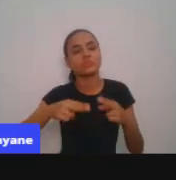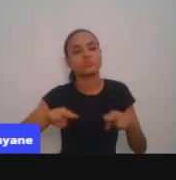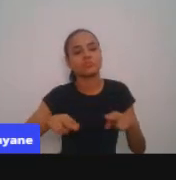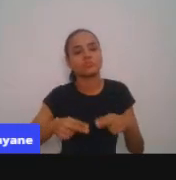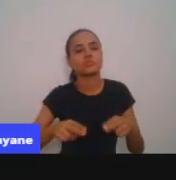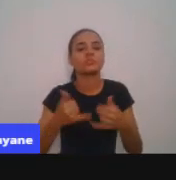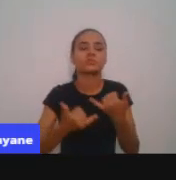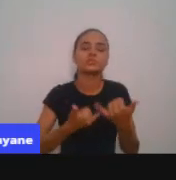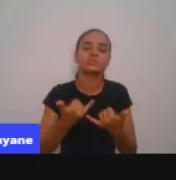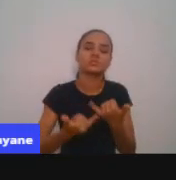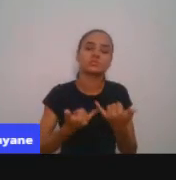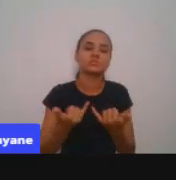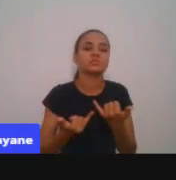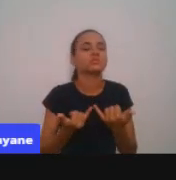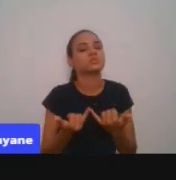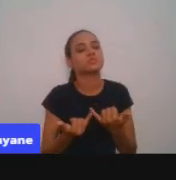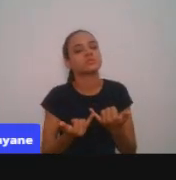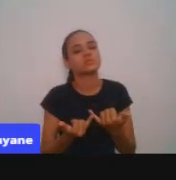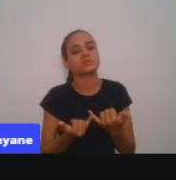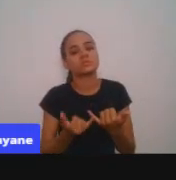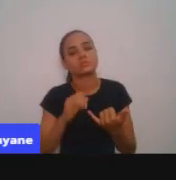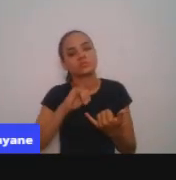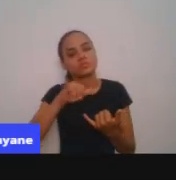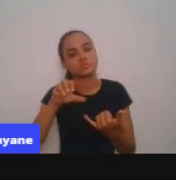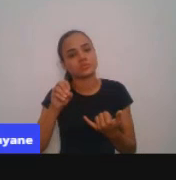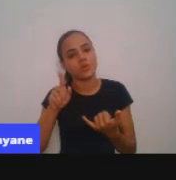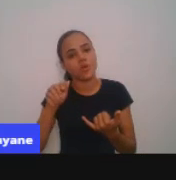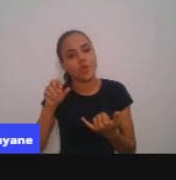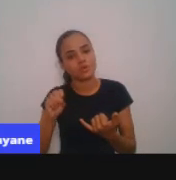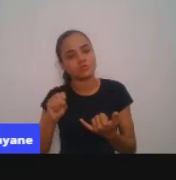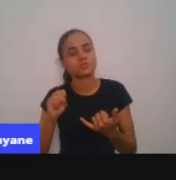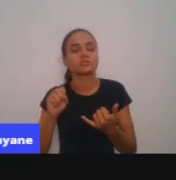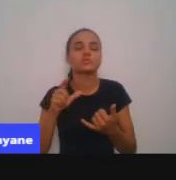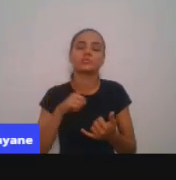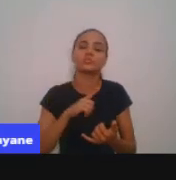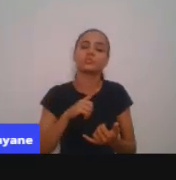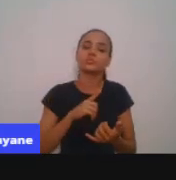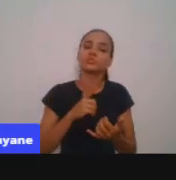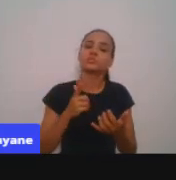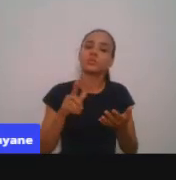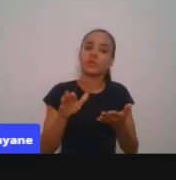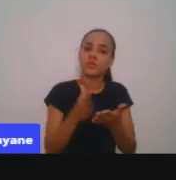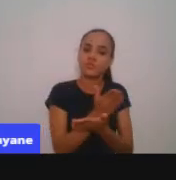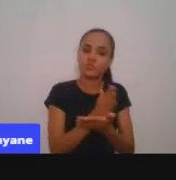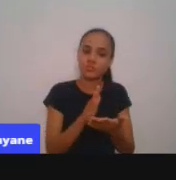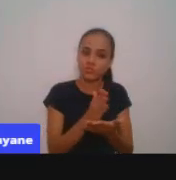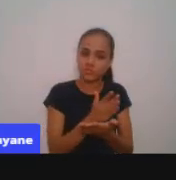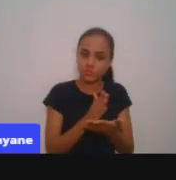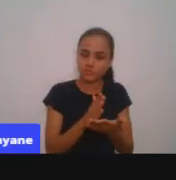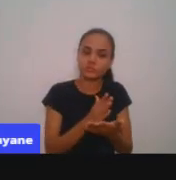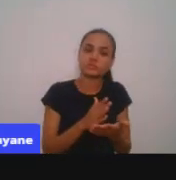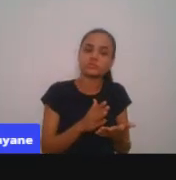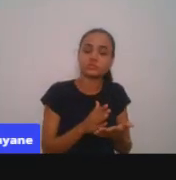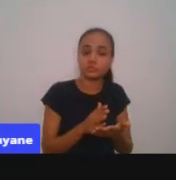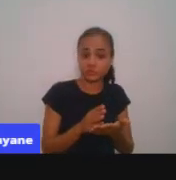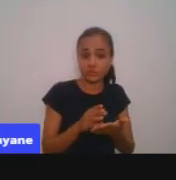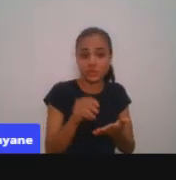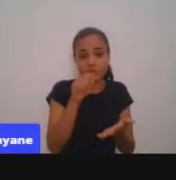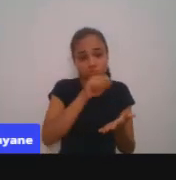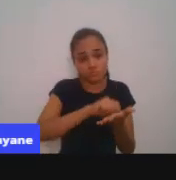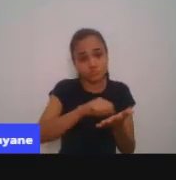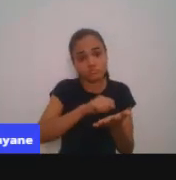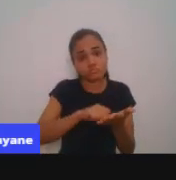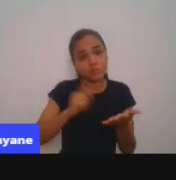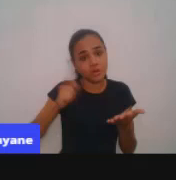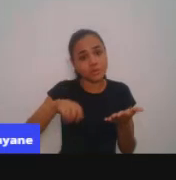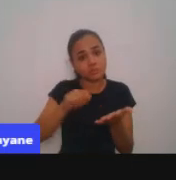e algumas proposições para que a criança faça registros, né, nesse caderno, a depender da faixa etária.